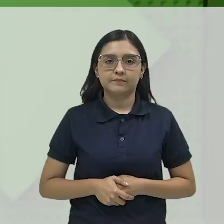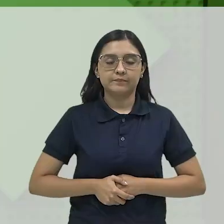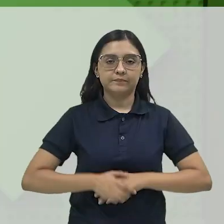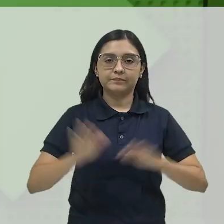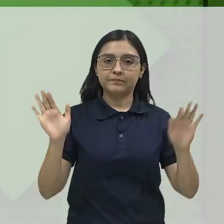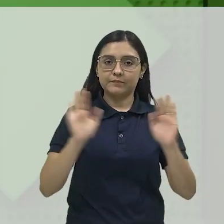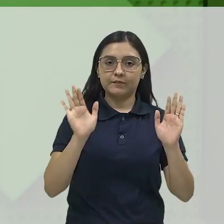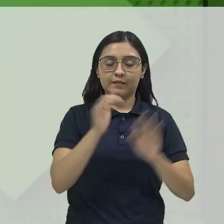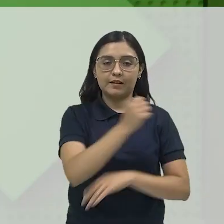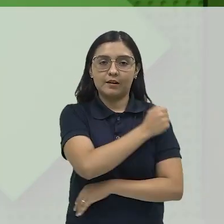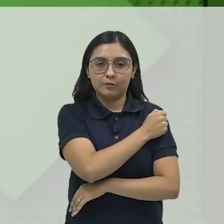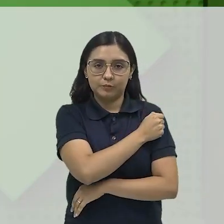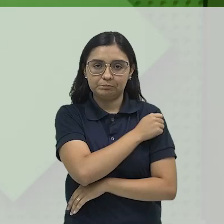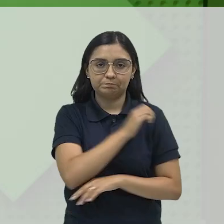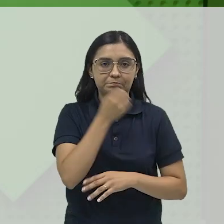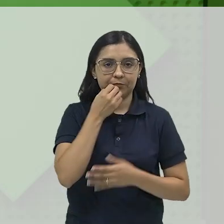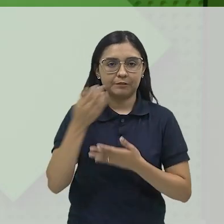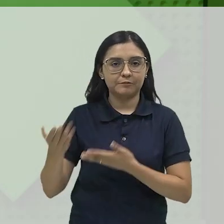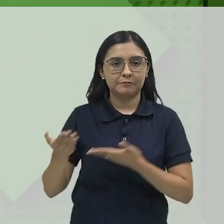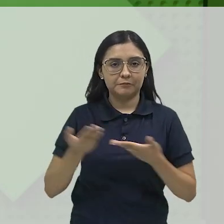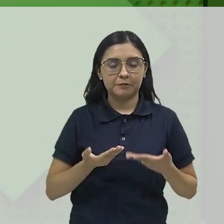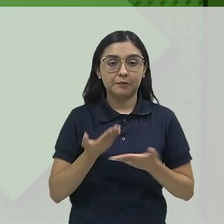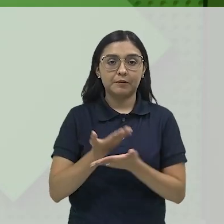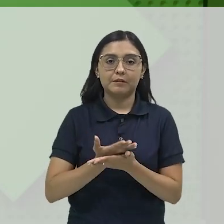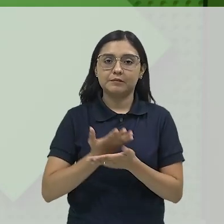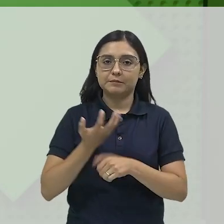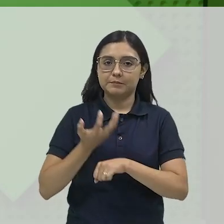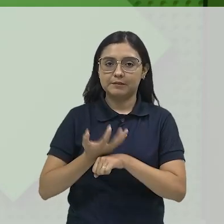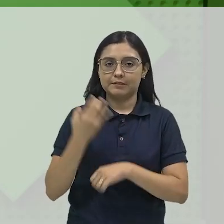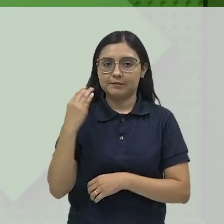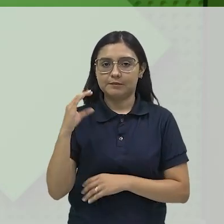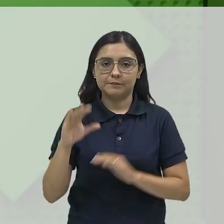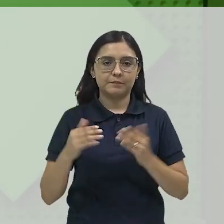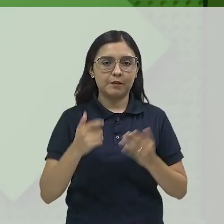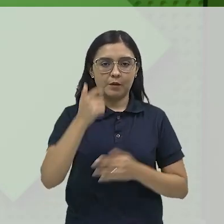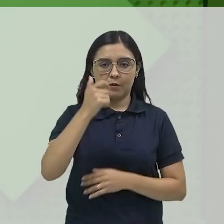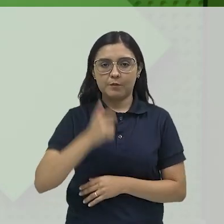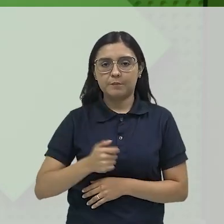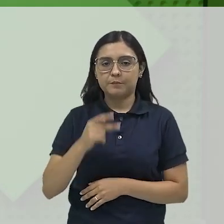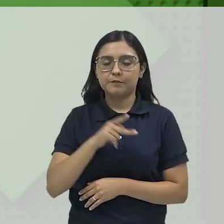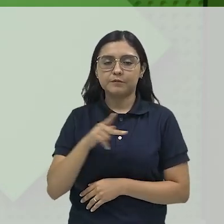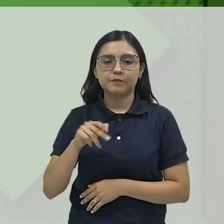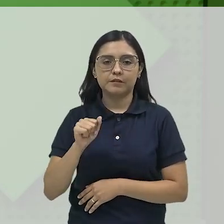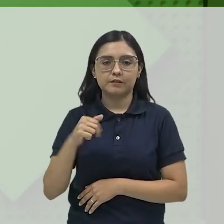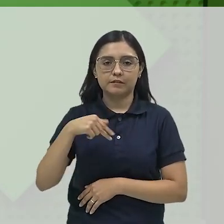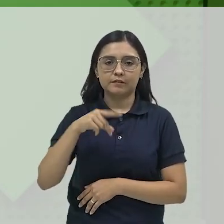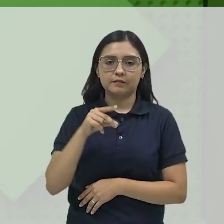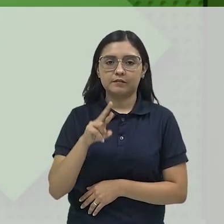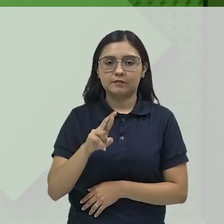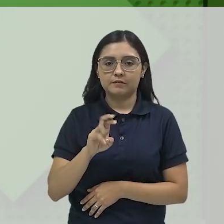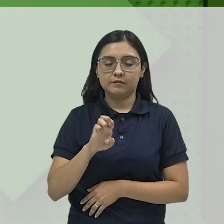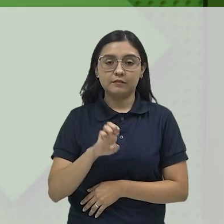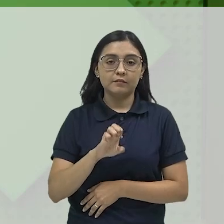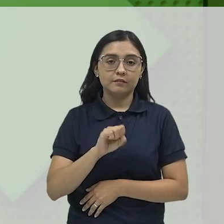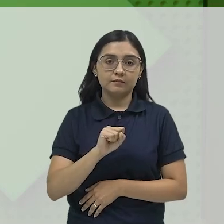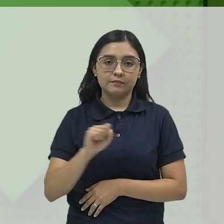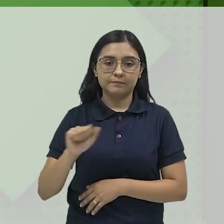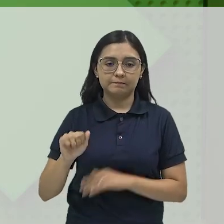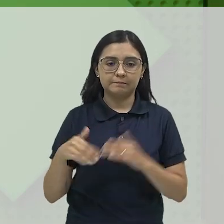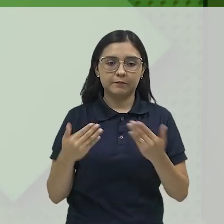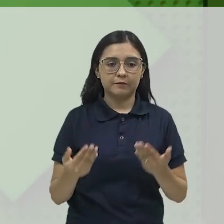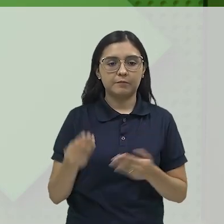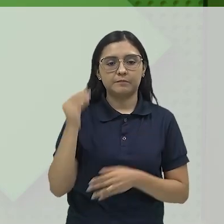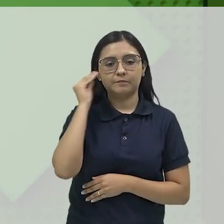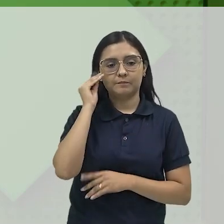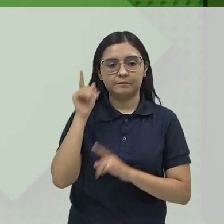Olá, alunos do 8º ano, sejam muito bem-vindos a mais uma aula de ciências. Sou a professora Andressa Primavera. Nesse momento vamos ver aí o